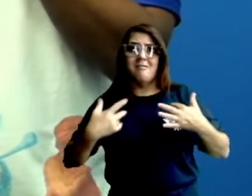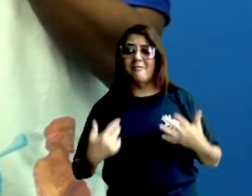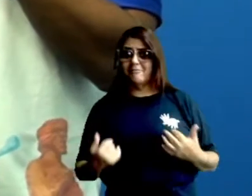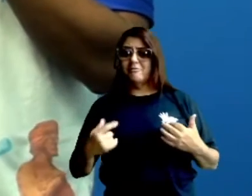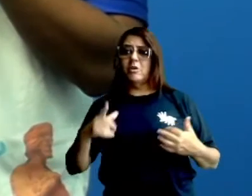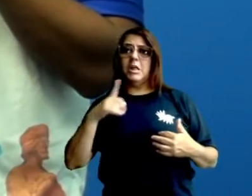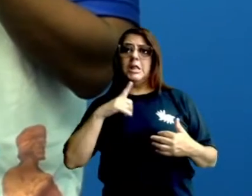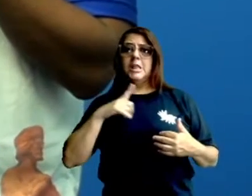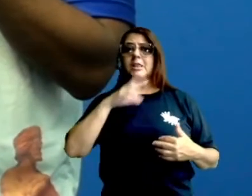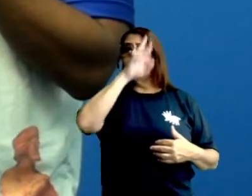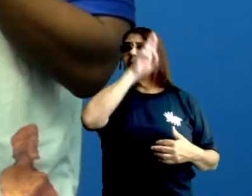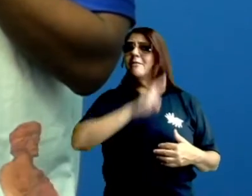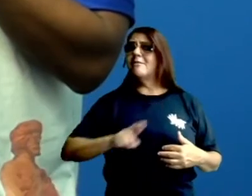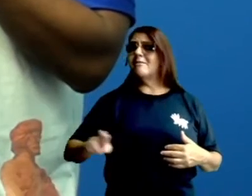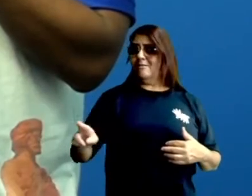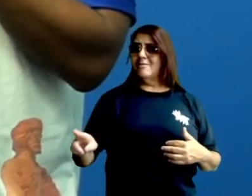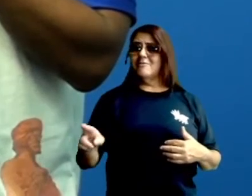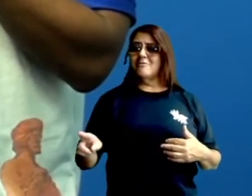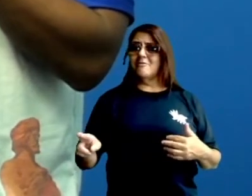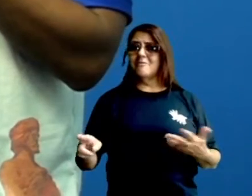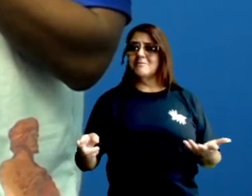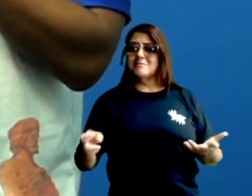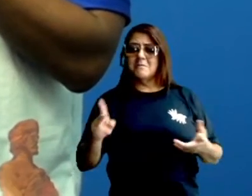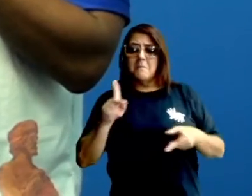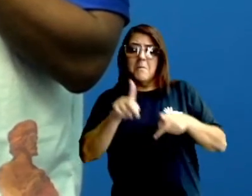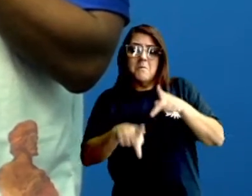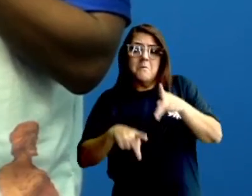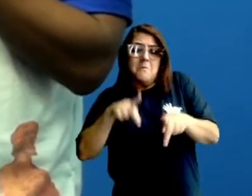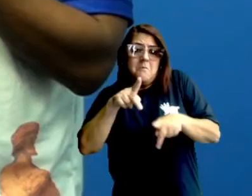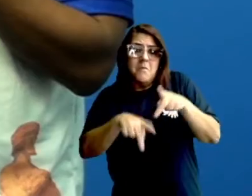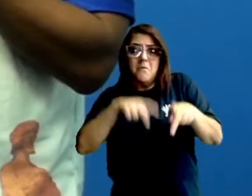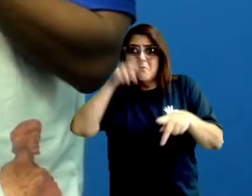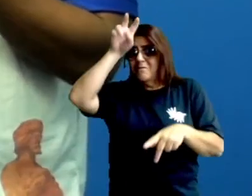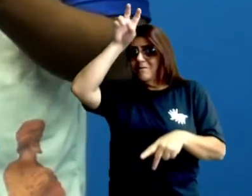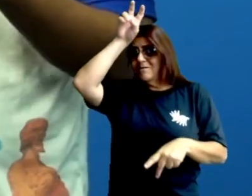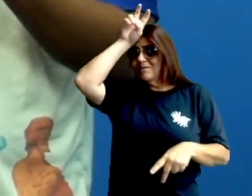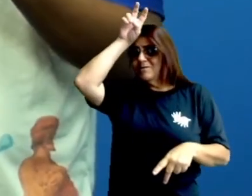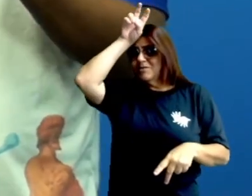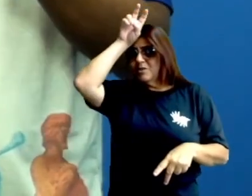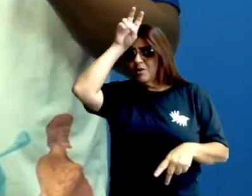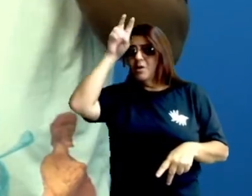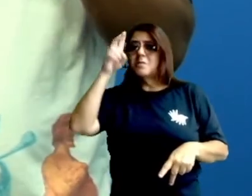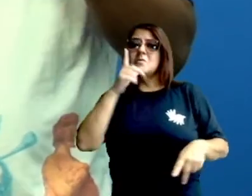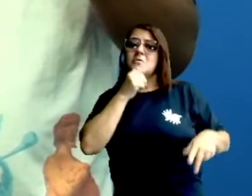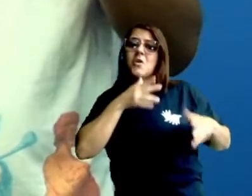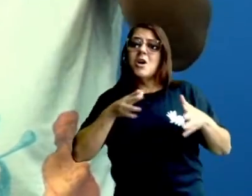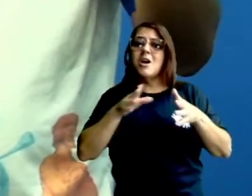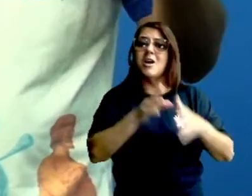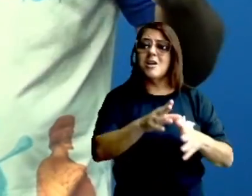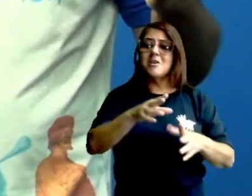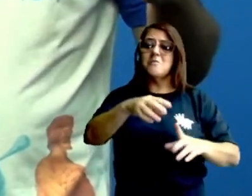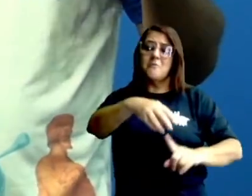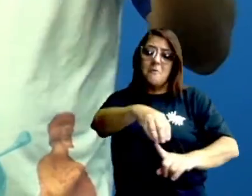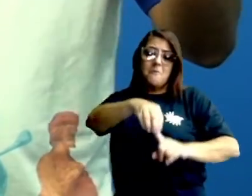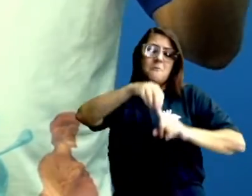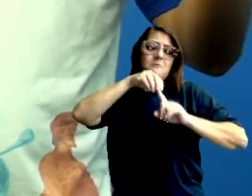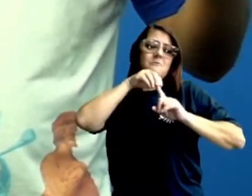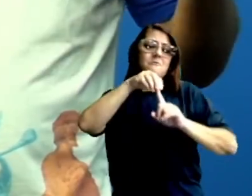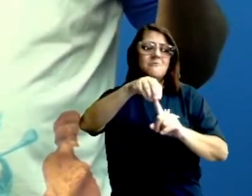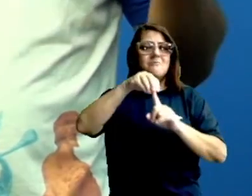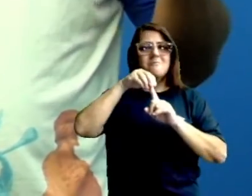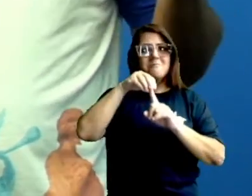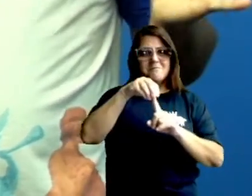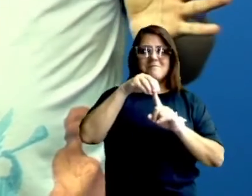tinha uma ligação religiosa também para esses para o para o povo egípcio né então Rio Nilo ele foi fundamental